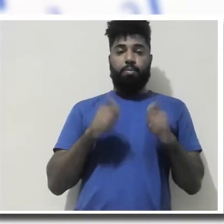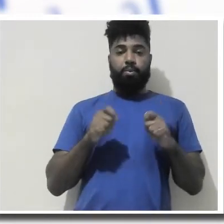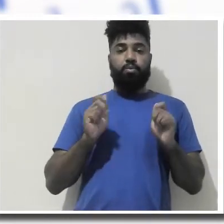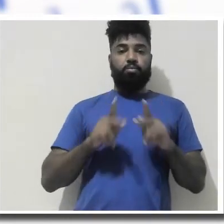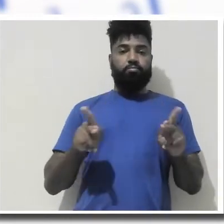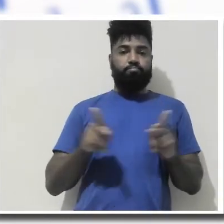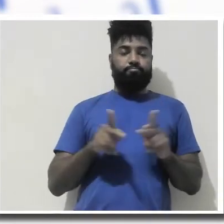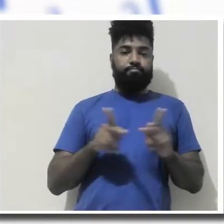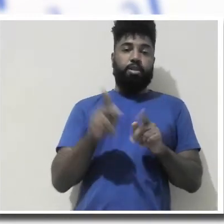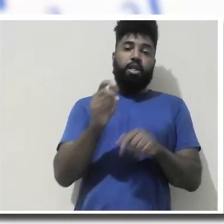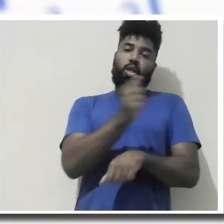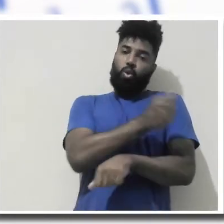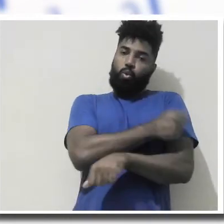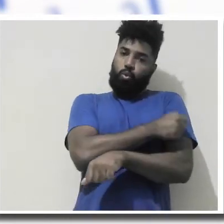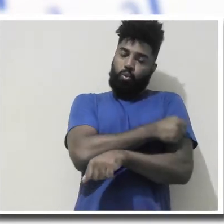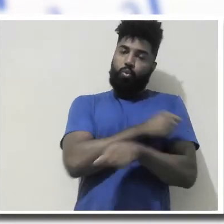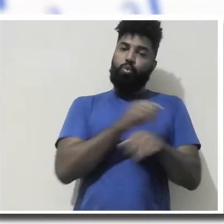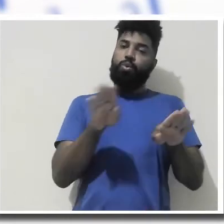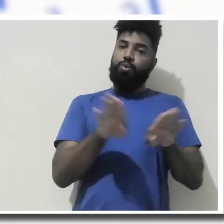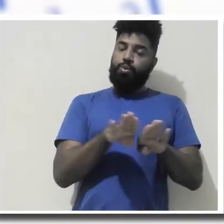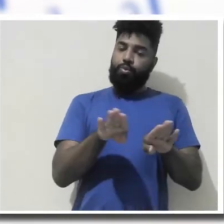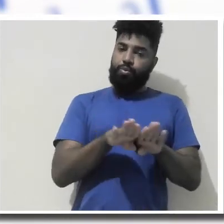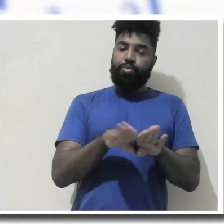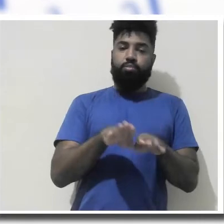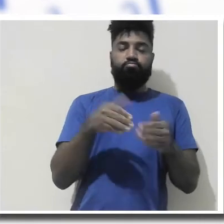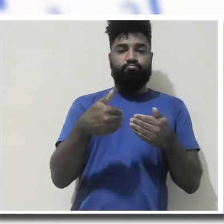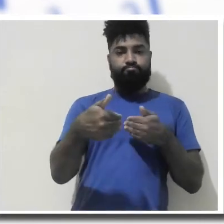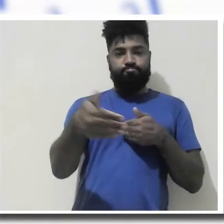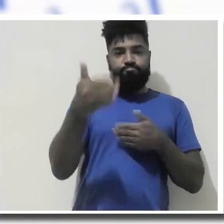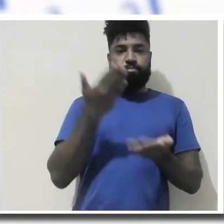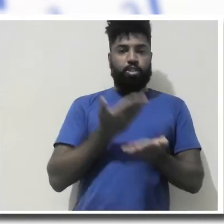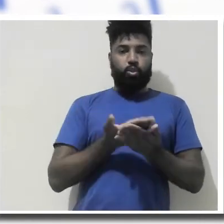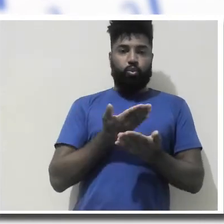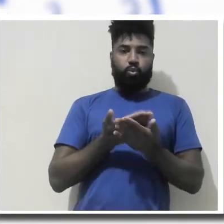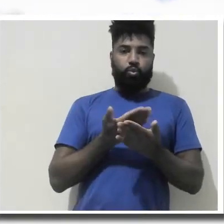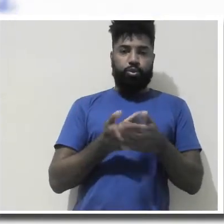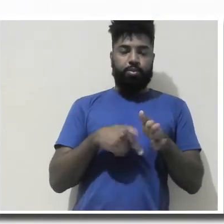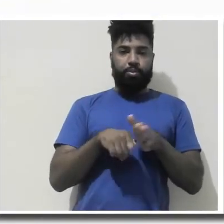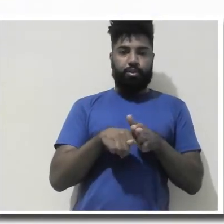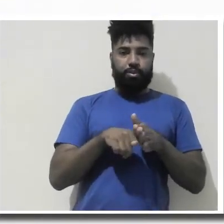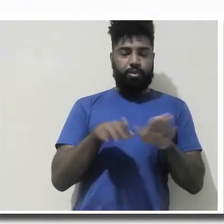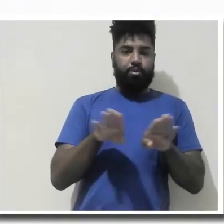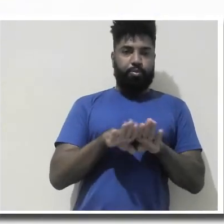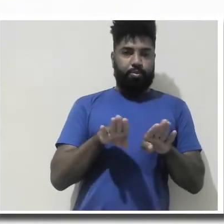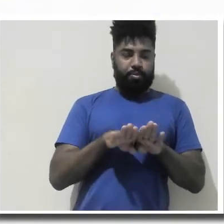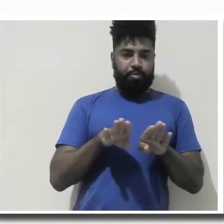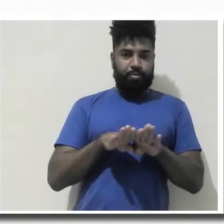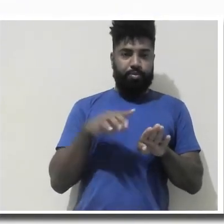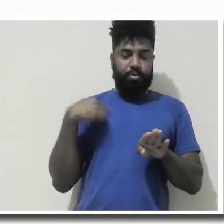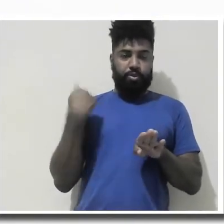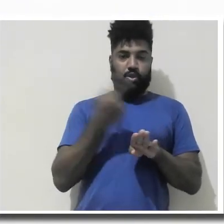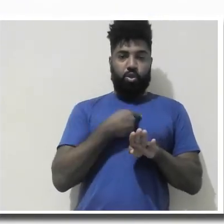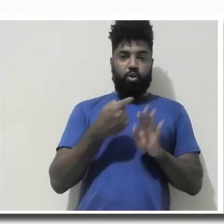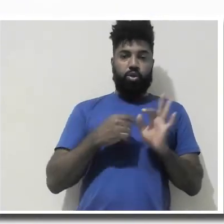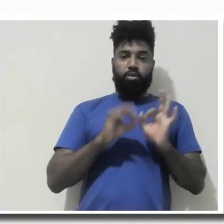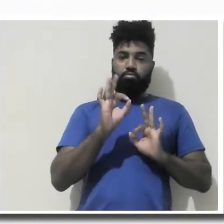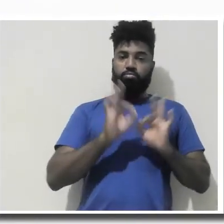nós, professores e alunos, durante os próximos conteúdos. Podemos fazer um